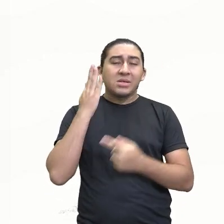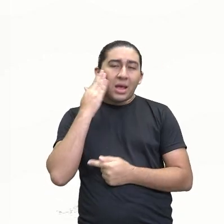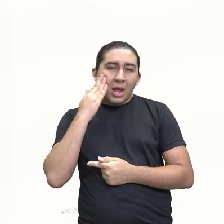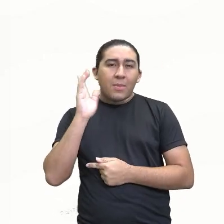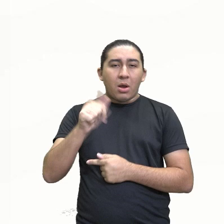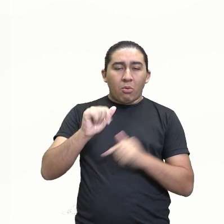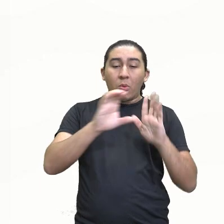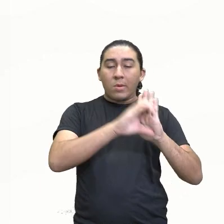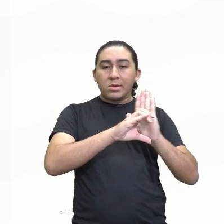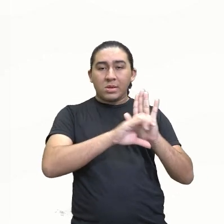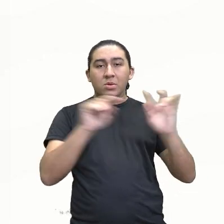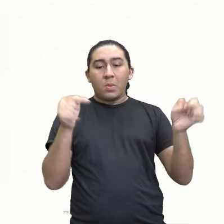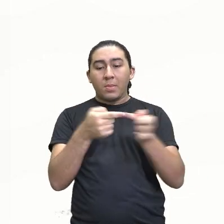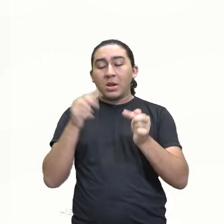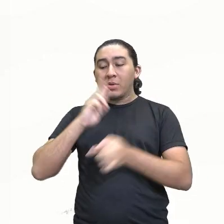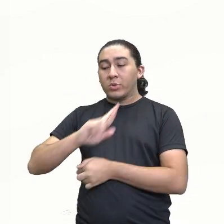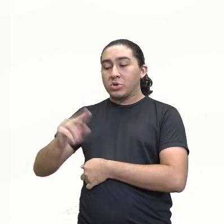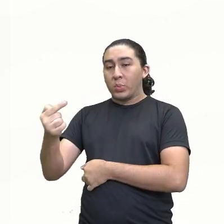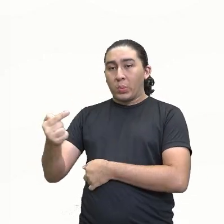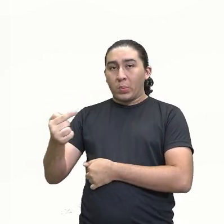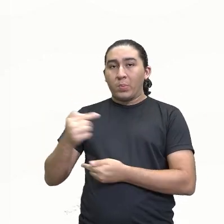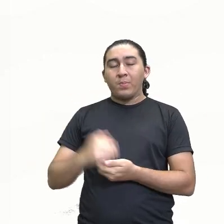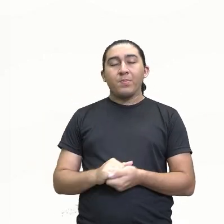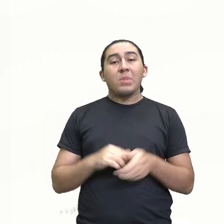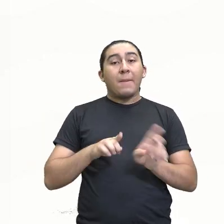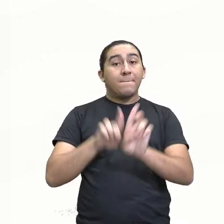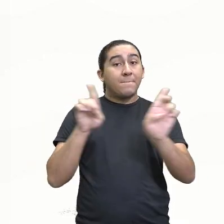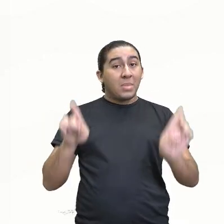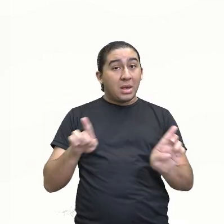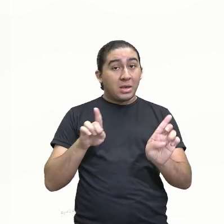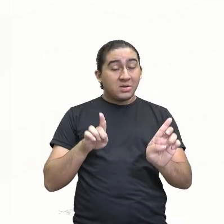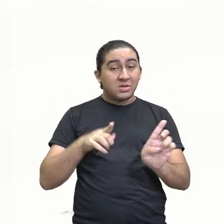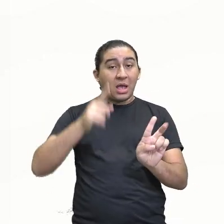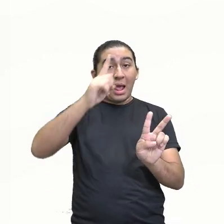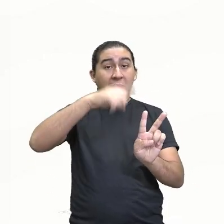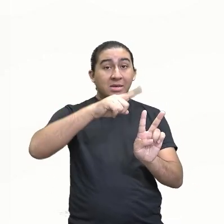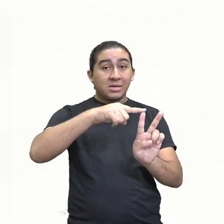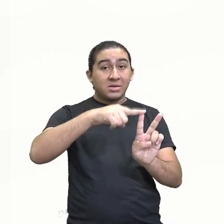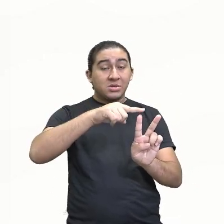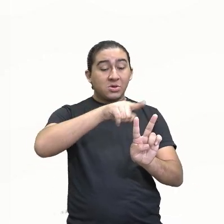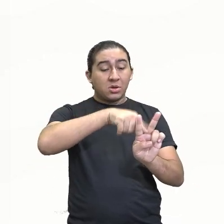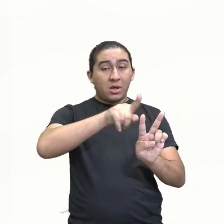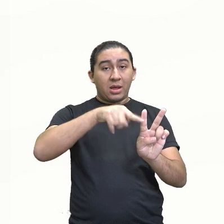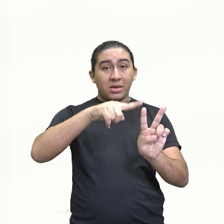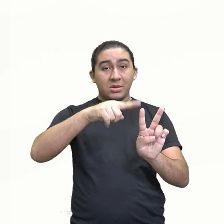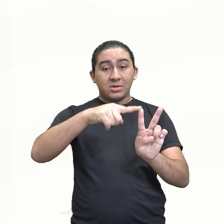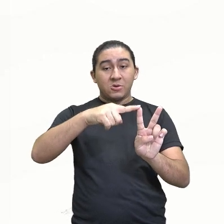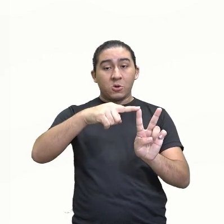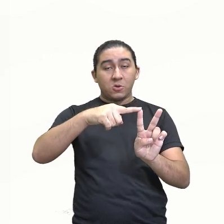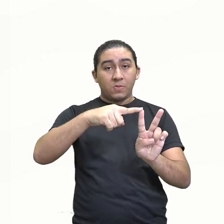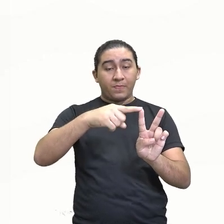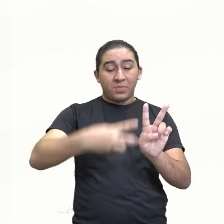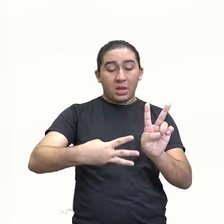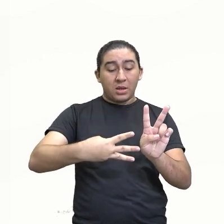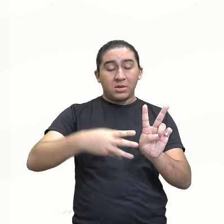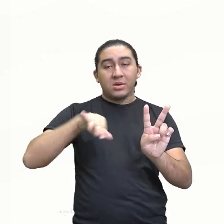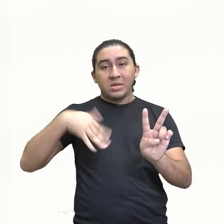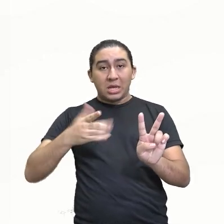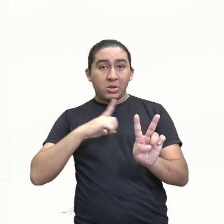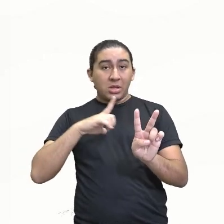definição. O resultado seria 1. Mas a base está na raiz. Então, o que a gente faz? A gente faz